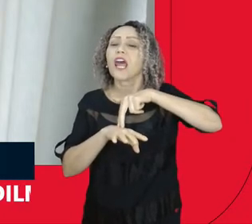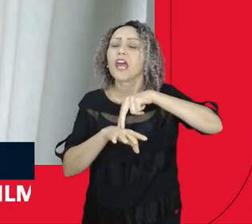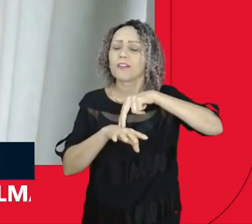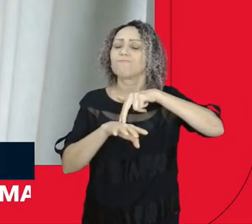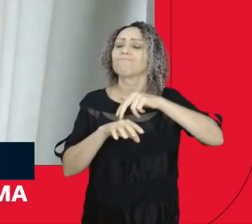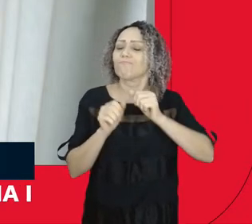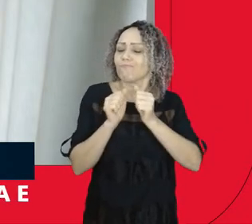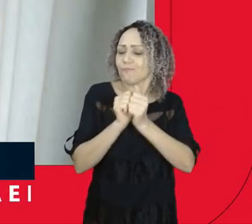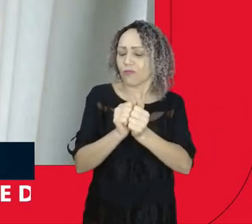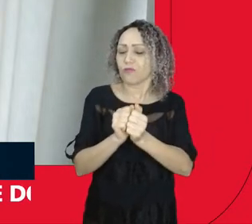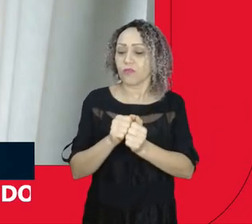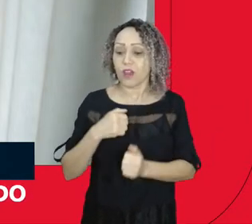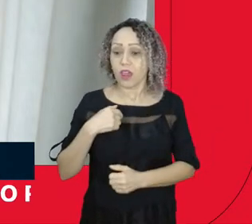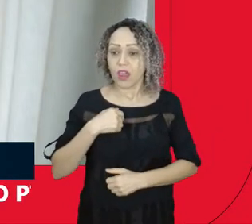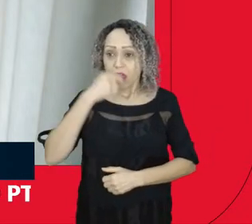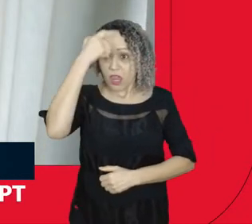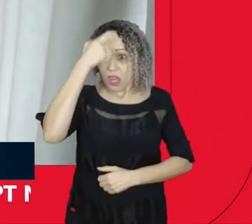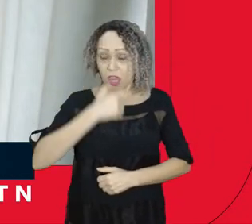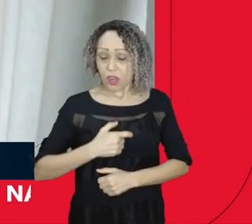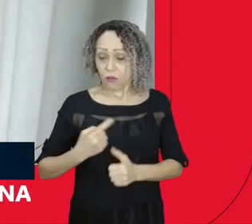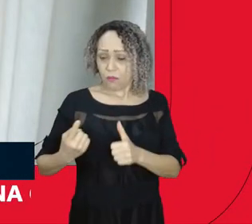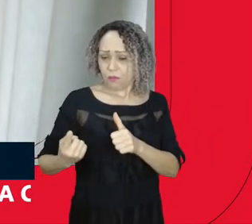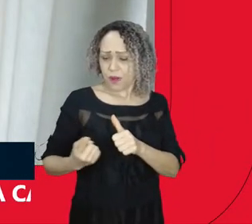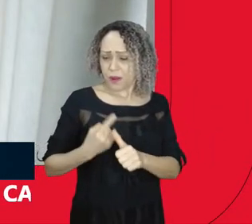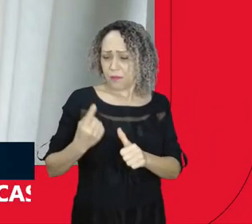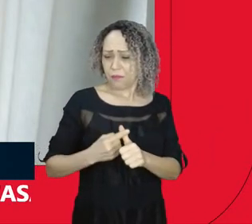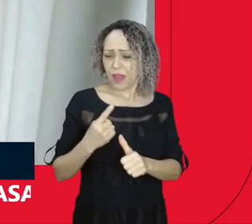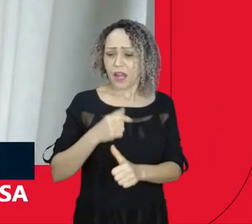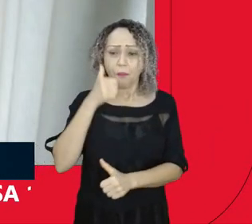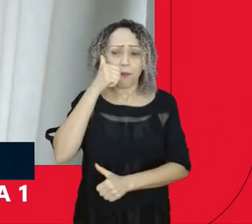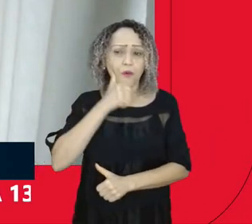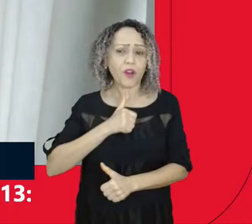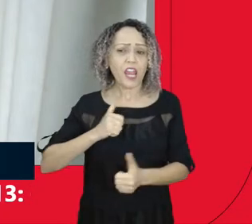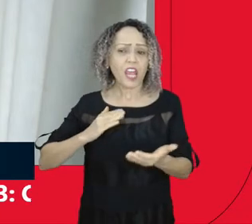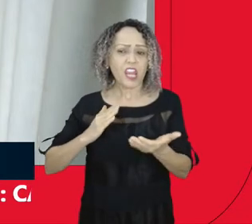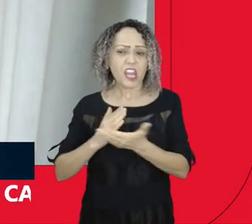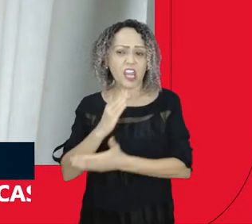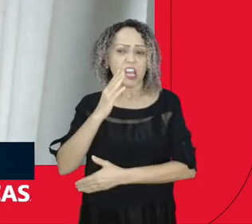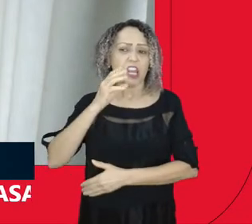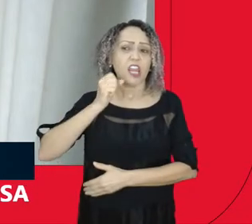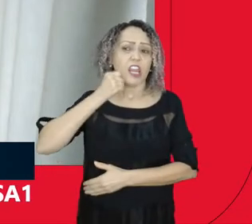a primeira mulher senadora por Pernambuco. Pernambuco também vai ter,